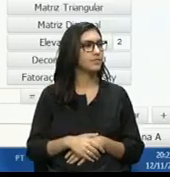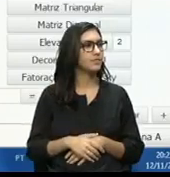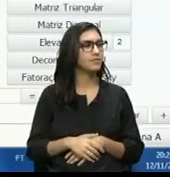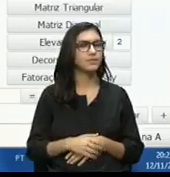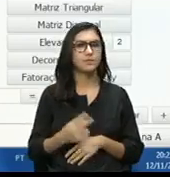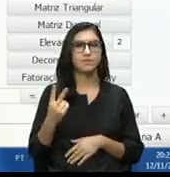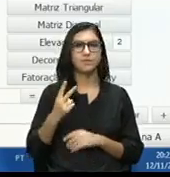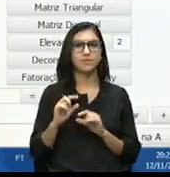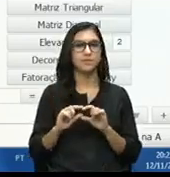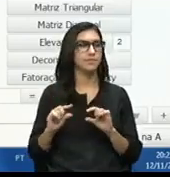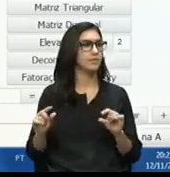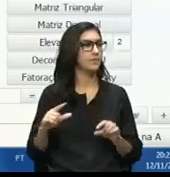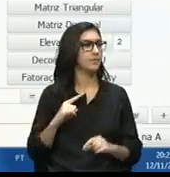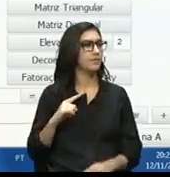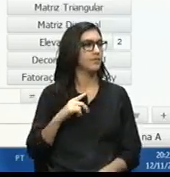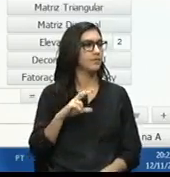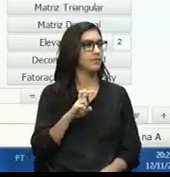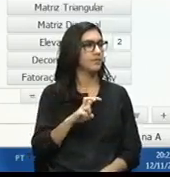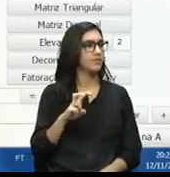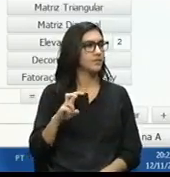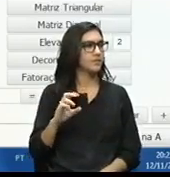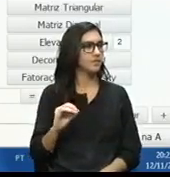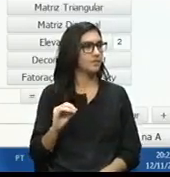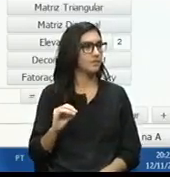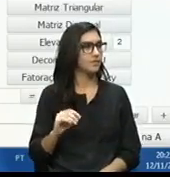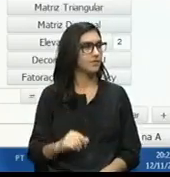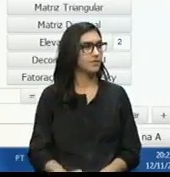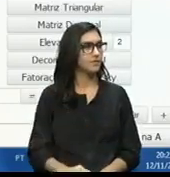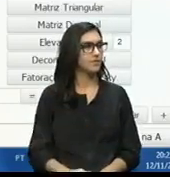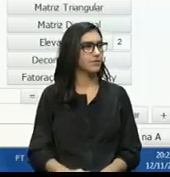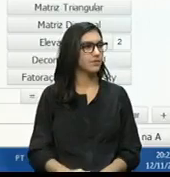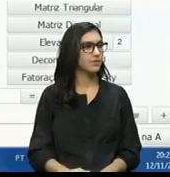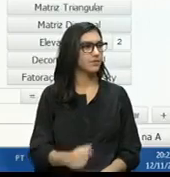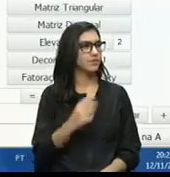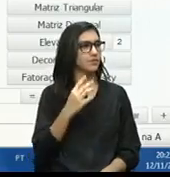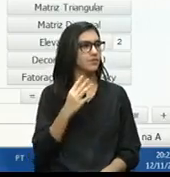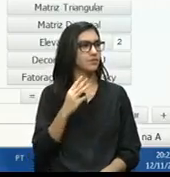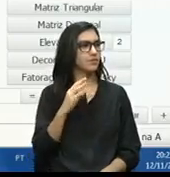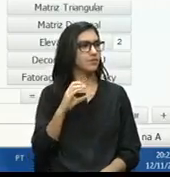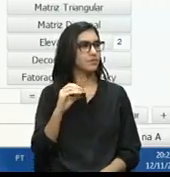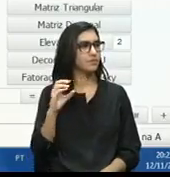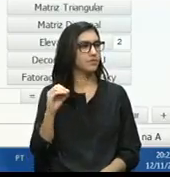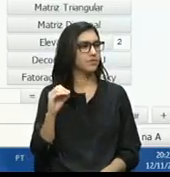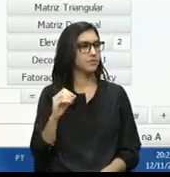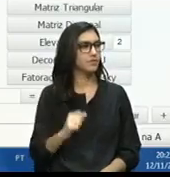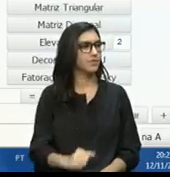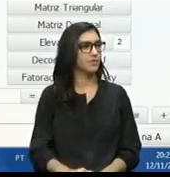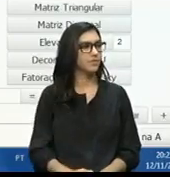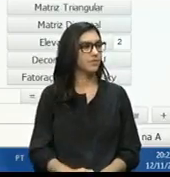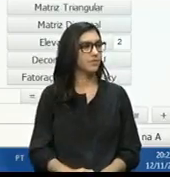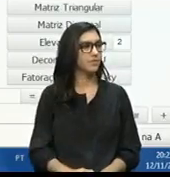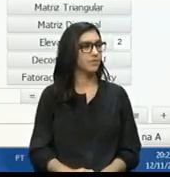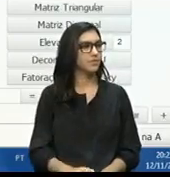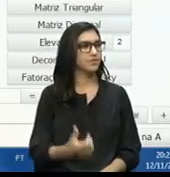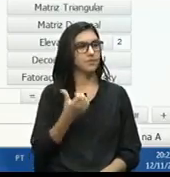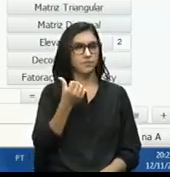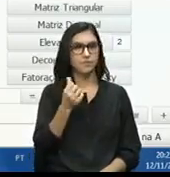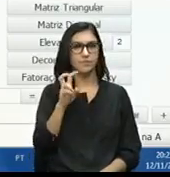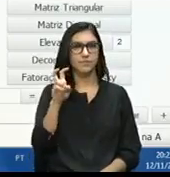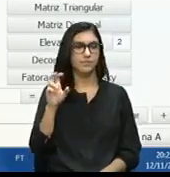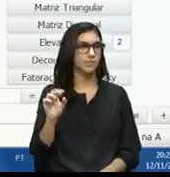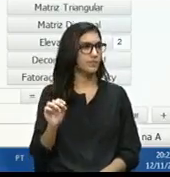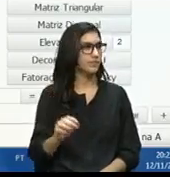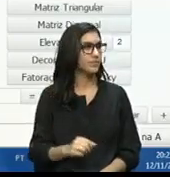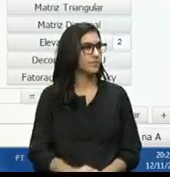Na segunda linha eu tenho 550, 400 e